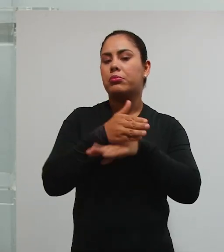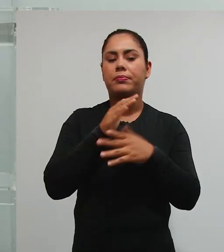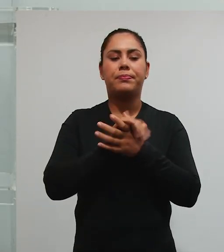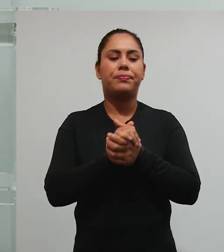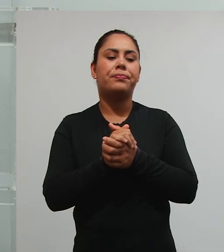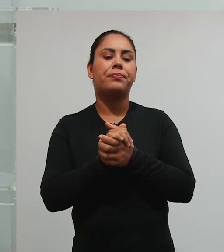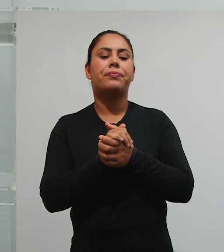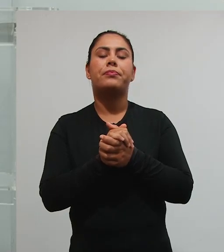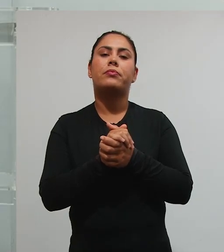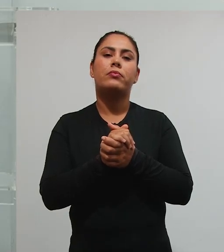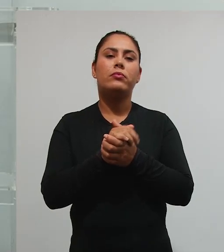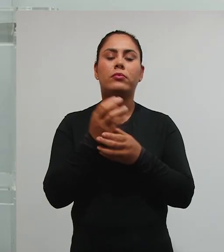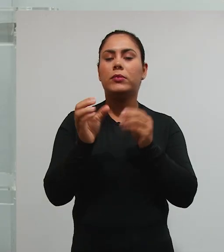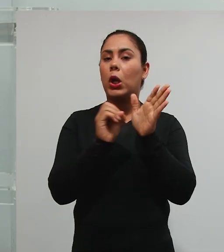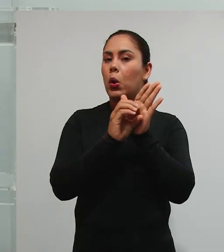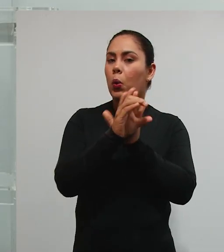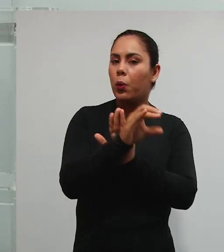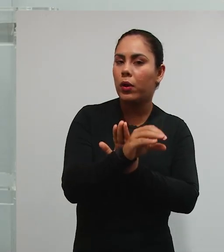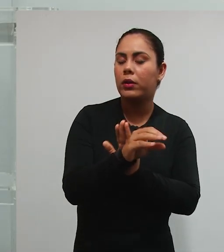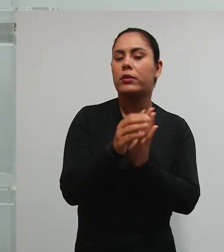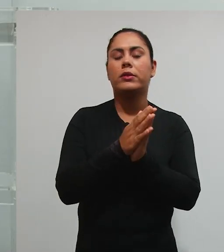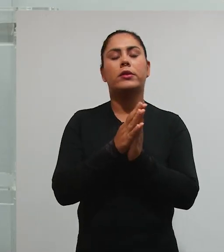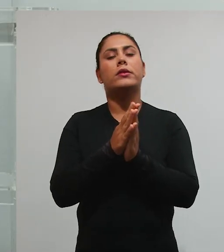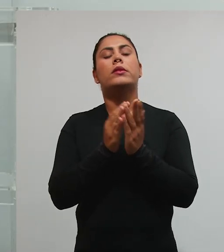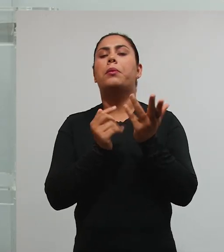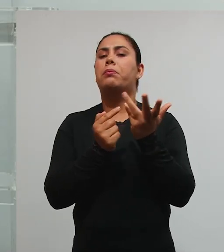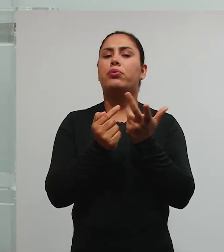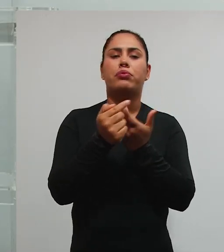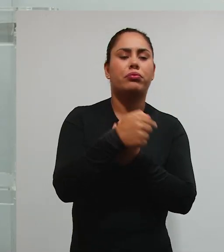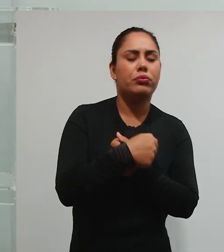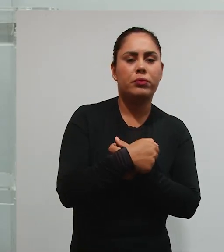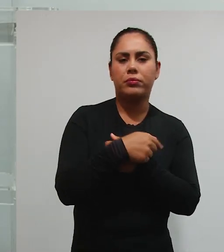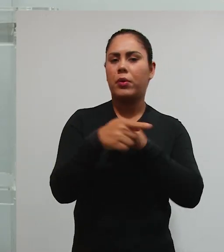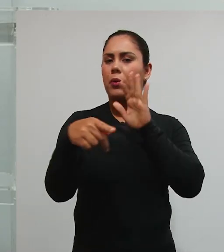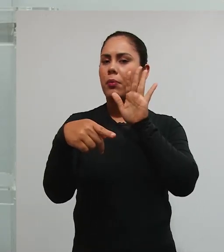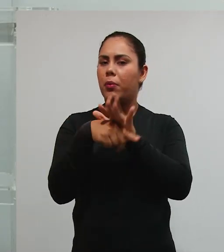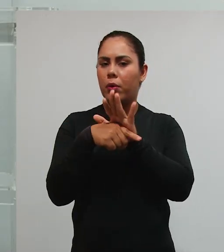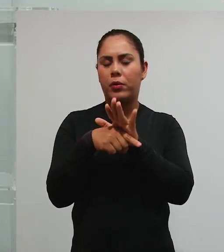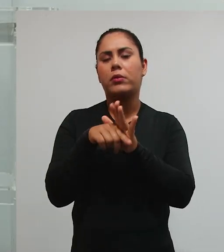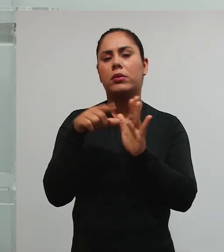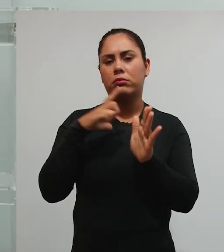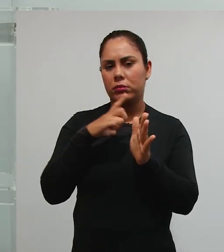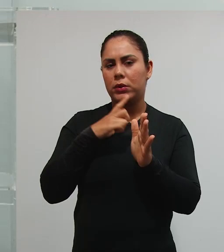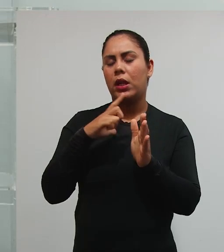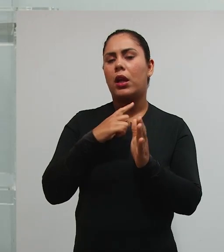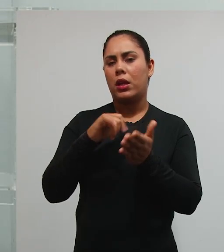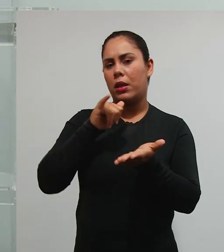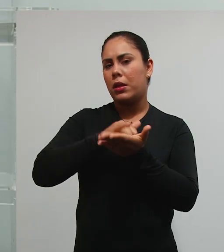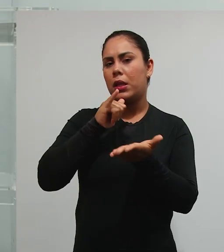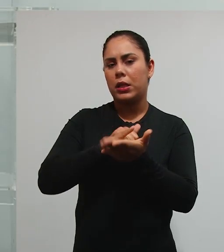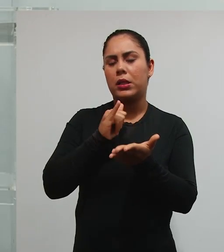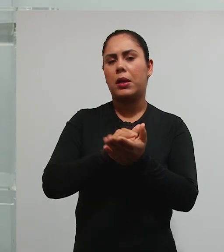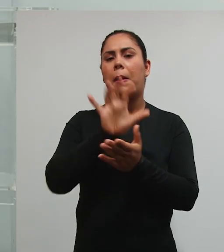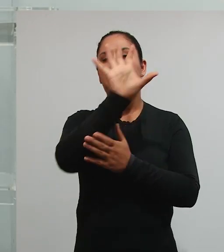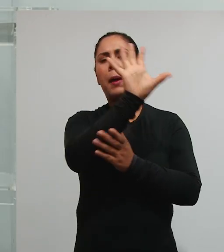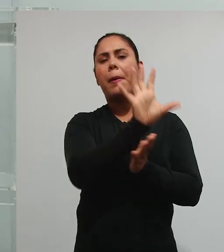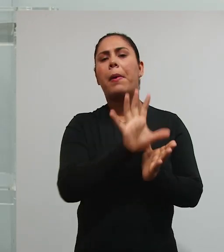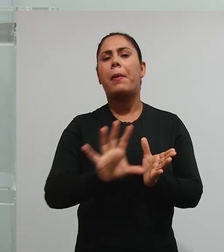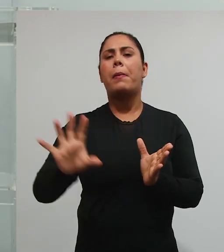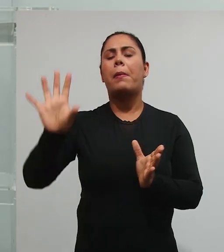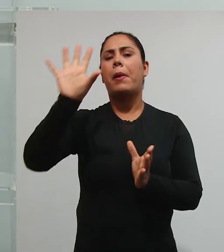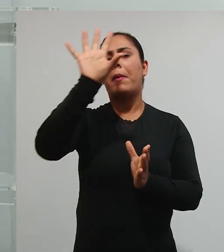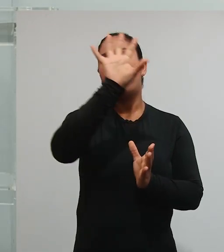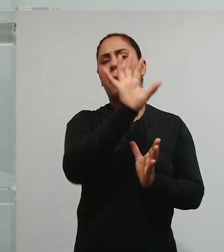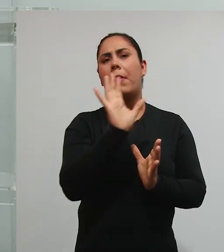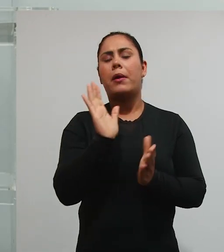aplicativos, como o Google, né? A própria Google tem aplicativos de mapas mentais,